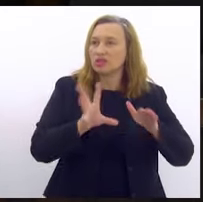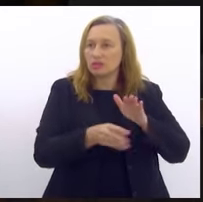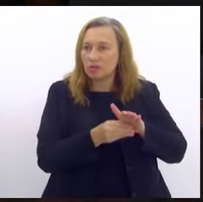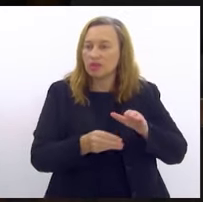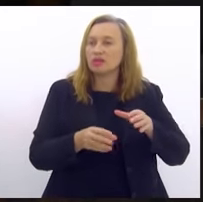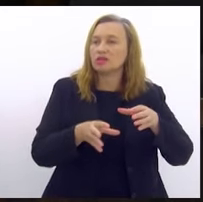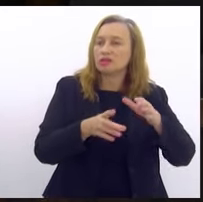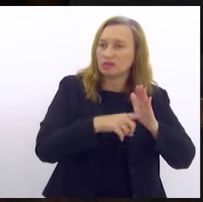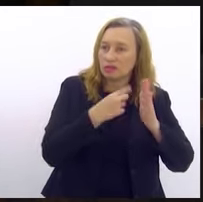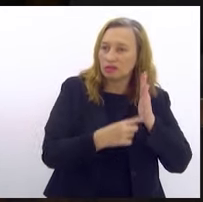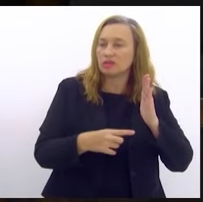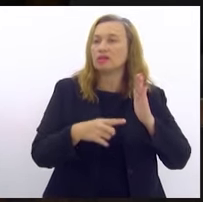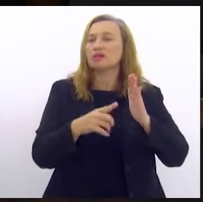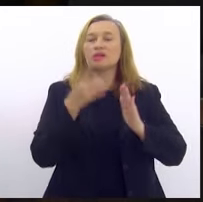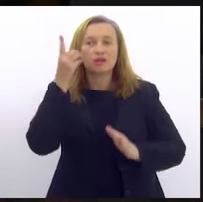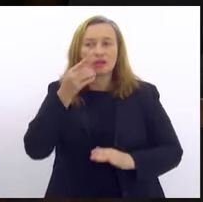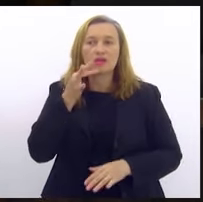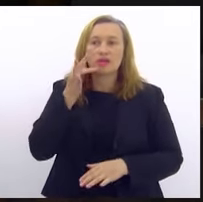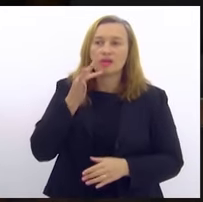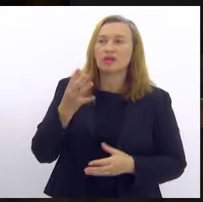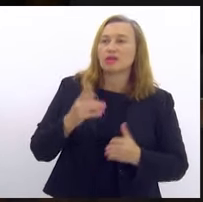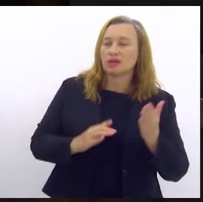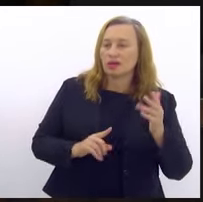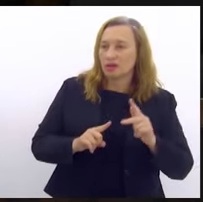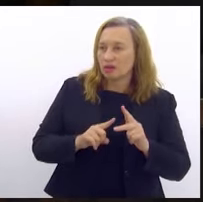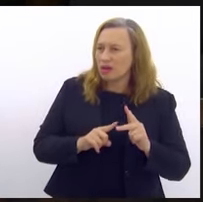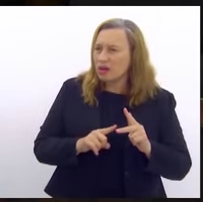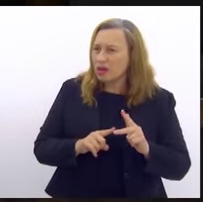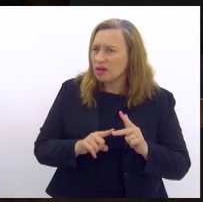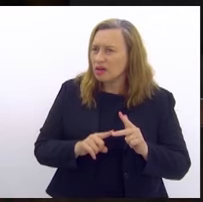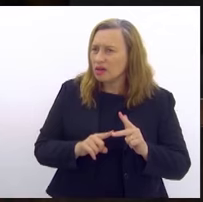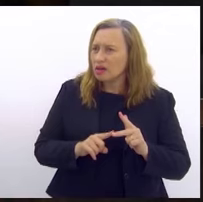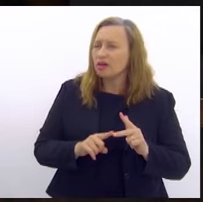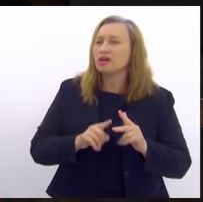Constitucionais e Vetos. Parecer Jorge pela Felipe derrubada, Neto. Presidente.